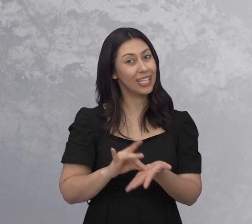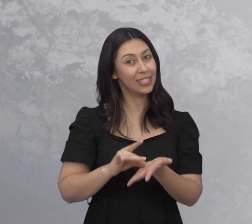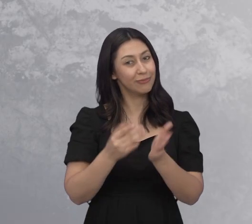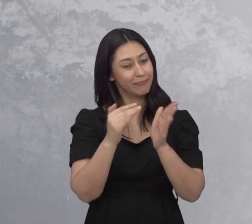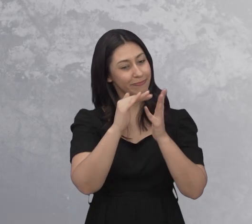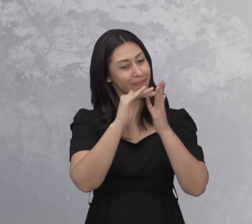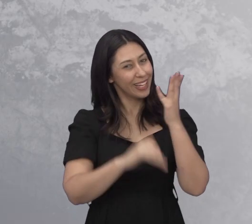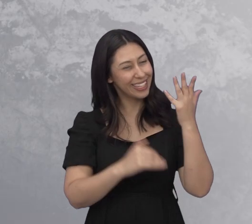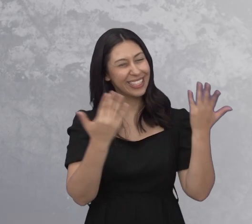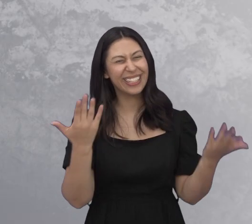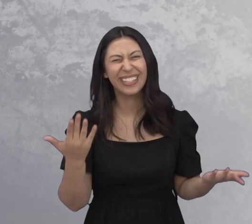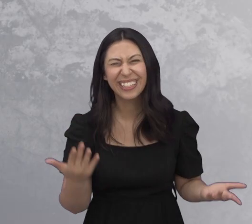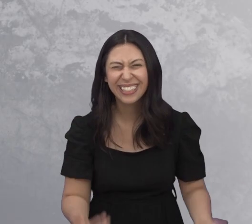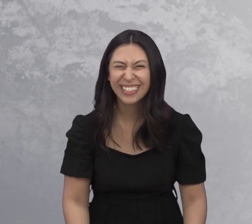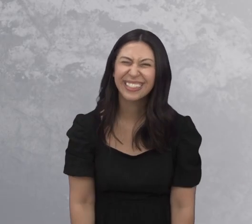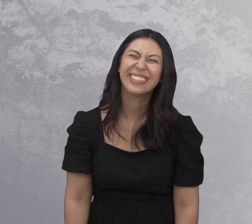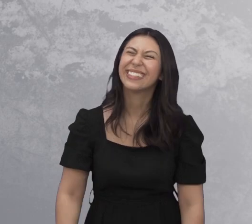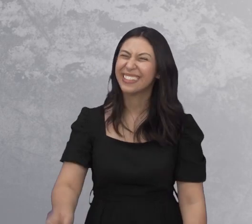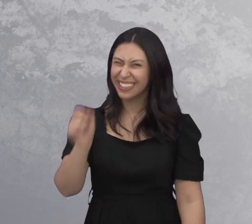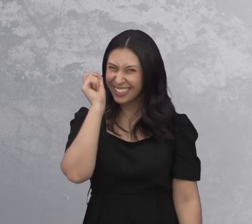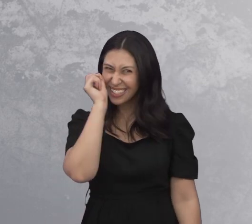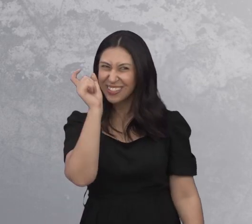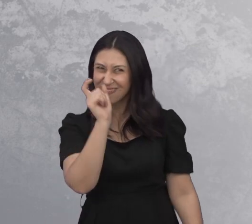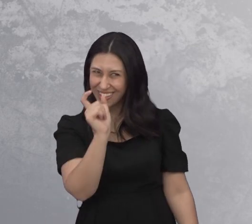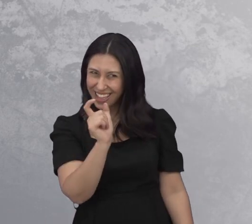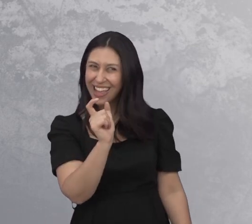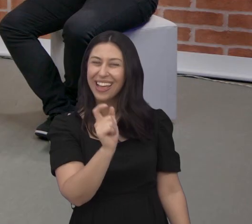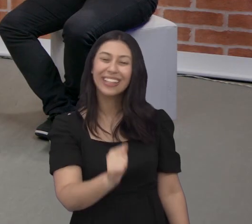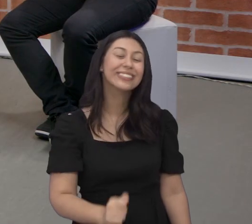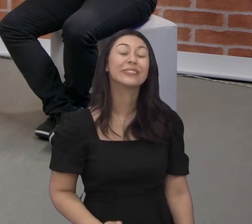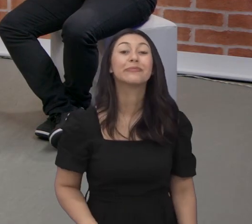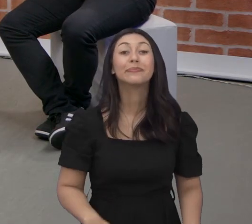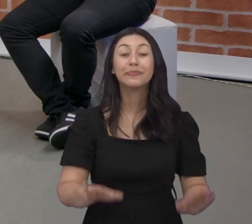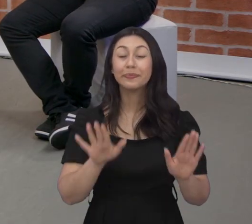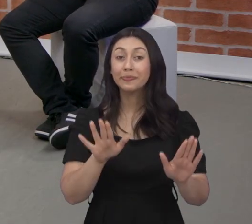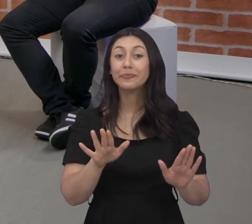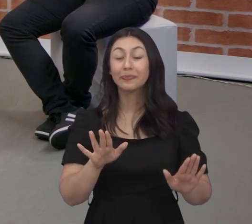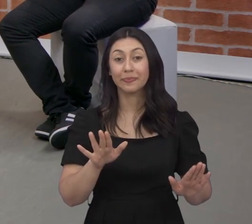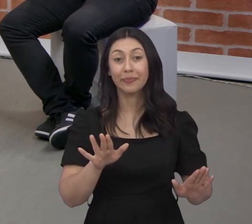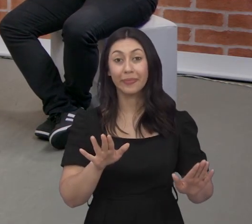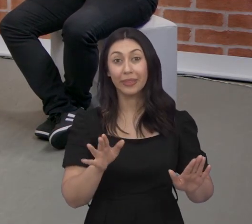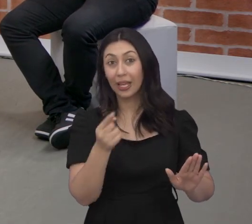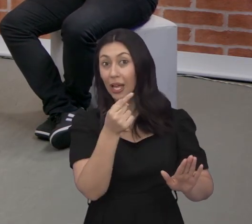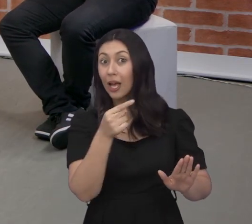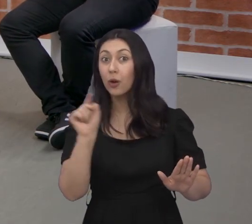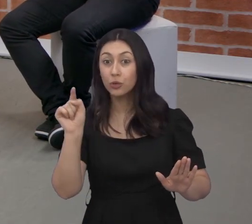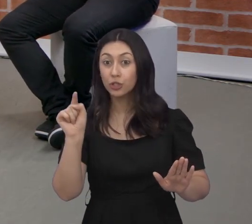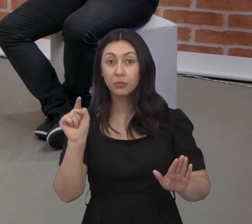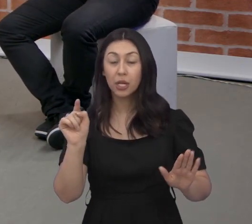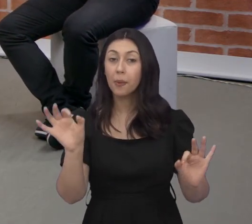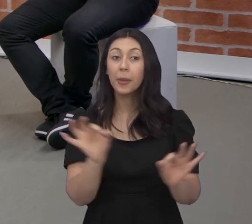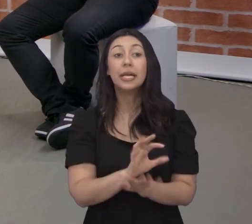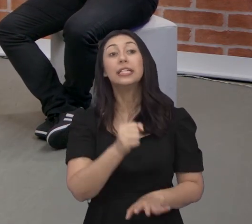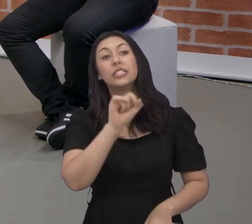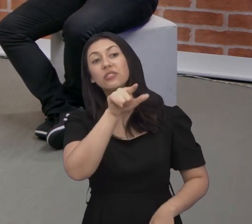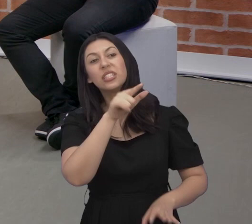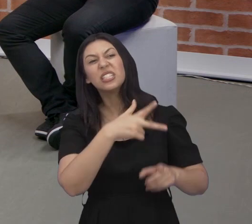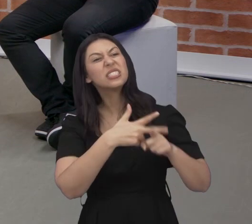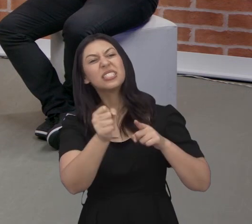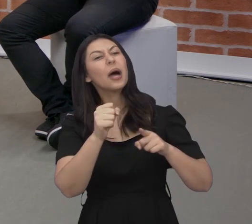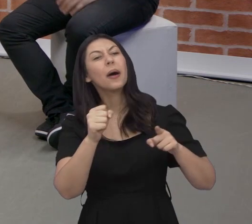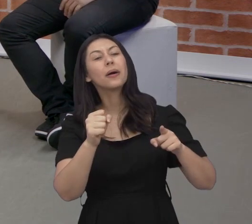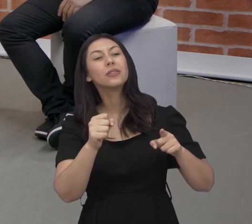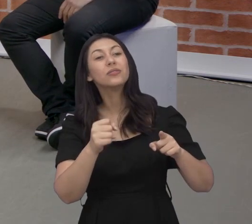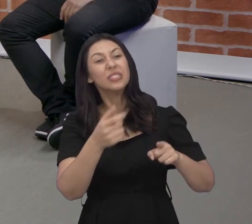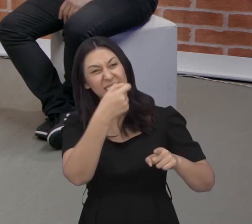essa. Ah, foi esperto. Usou uma tática boa. Então vamos lá, ó. Vamos fazer a última, aí esquece. Se você acertar, você vai valer 3